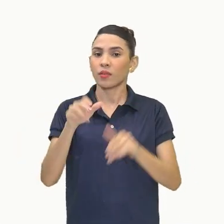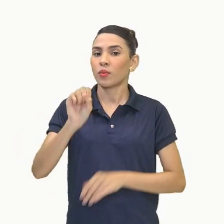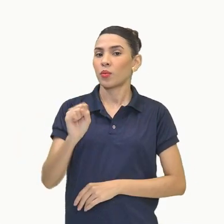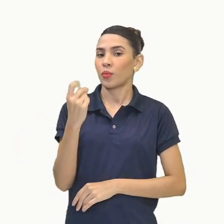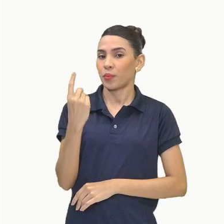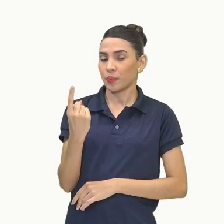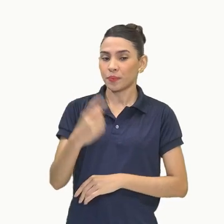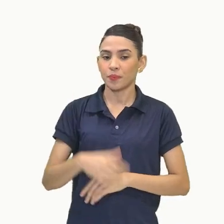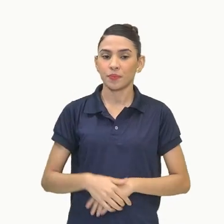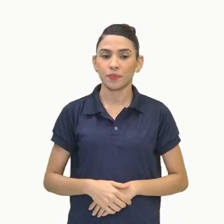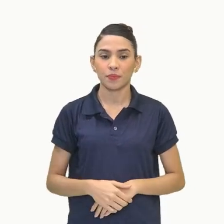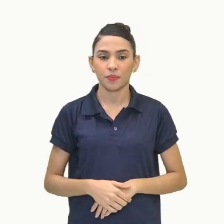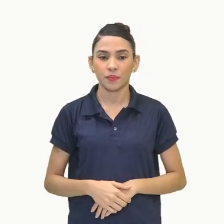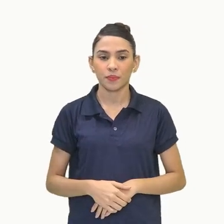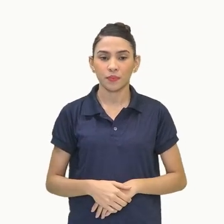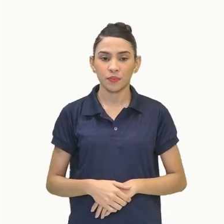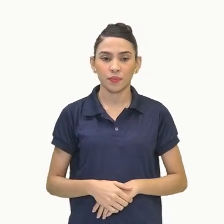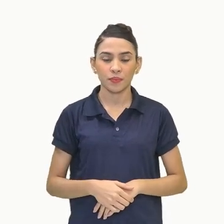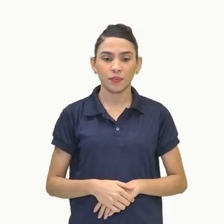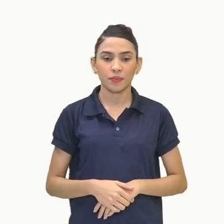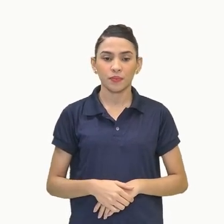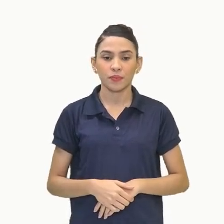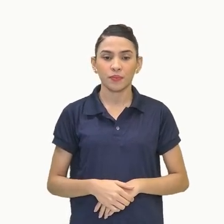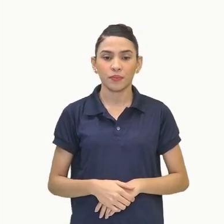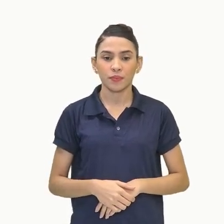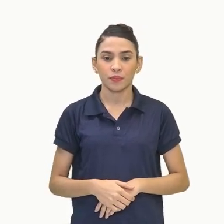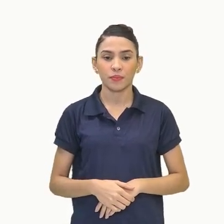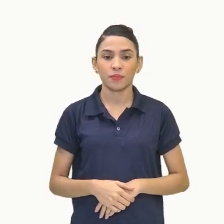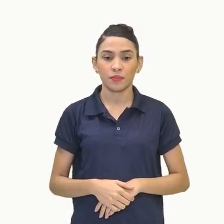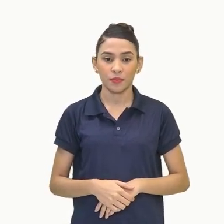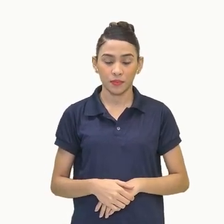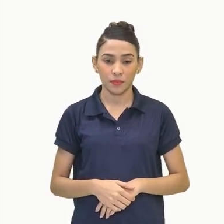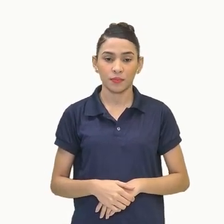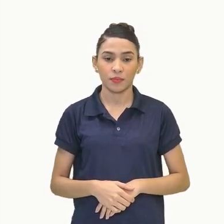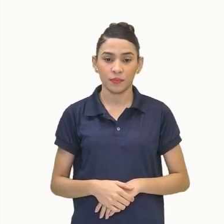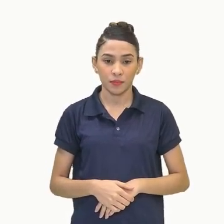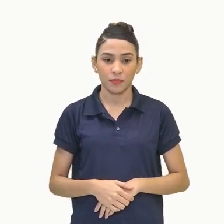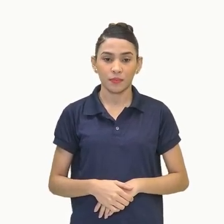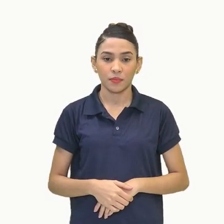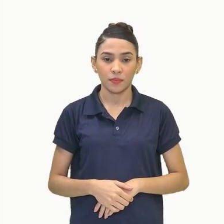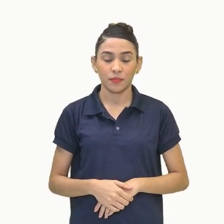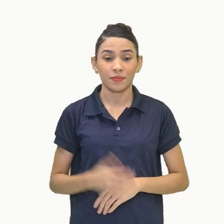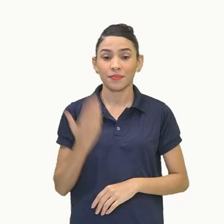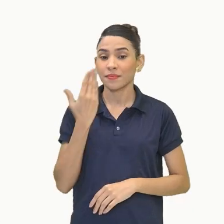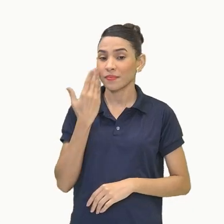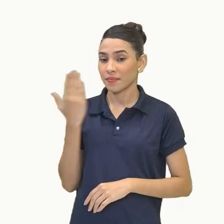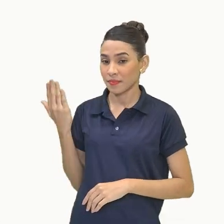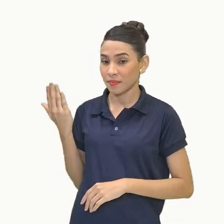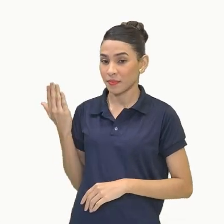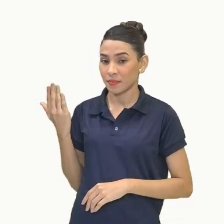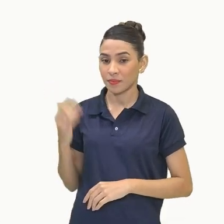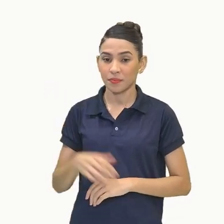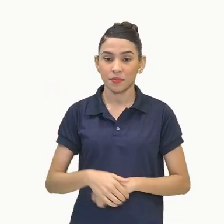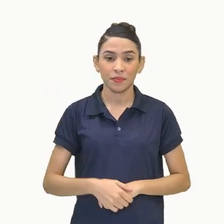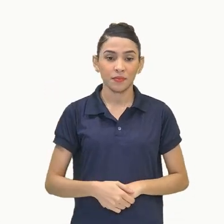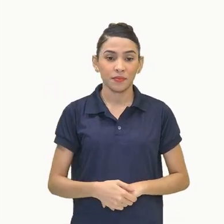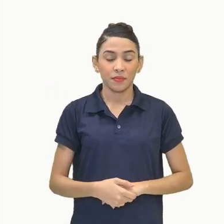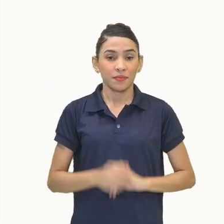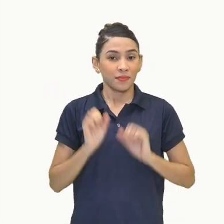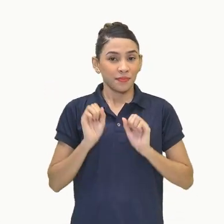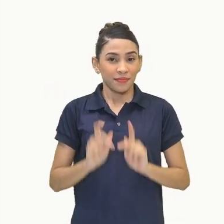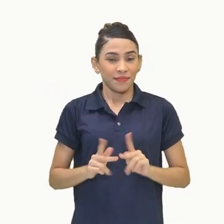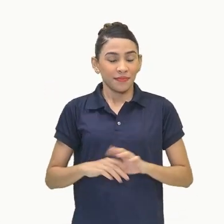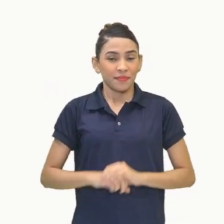é 9 vezes 9, e o resultado é 81.